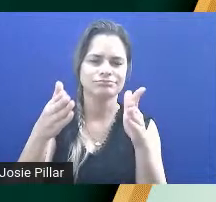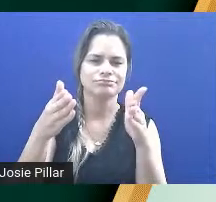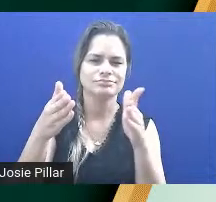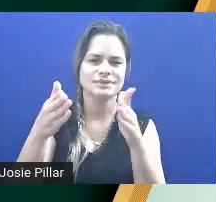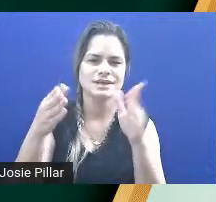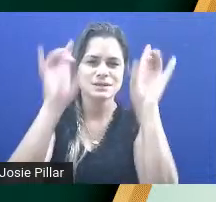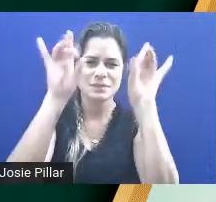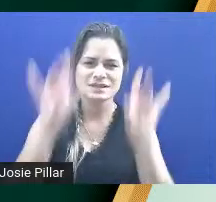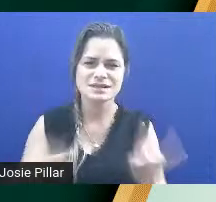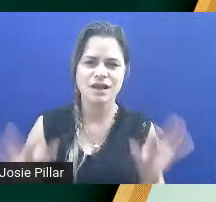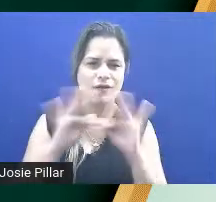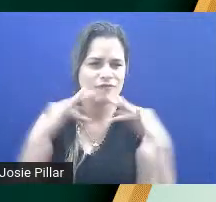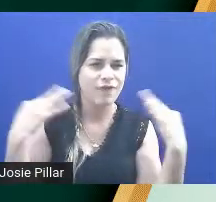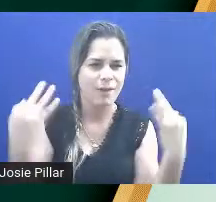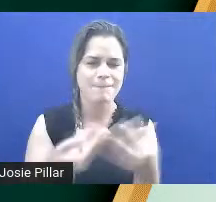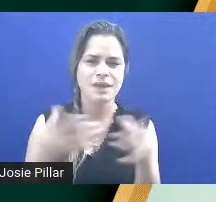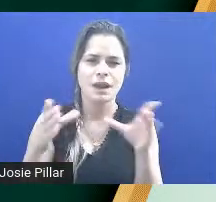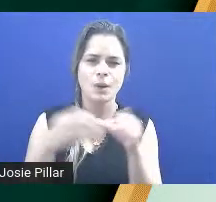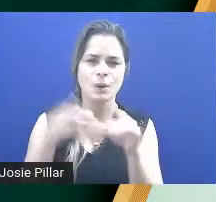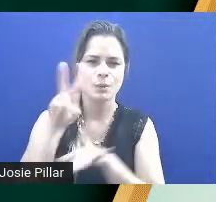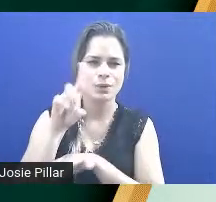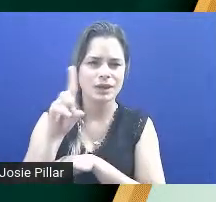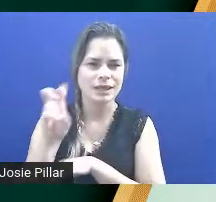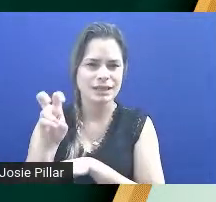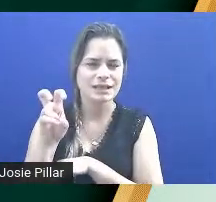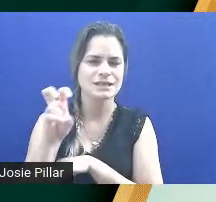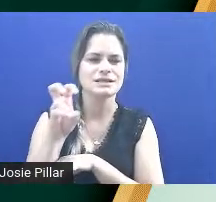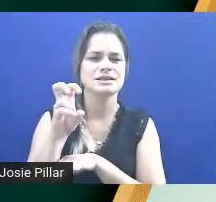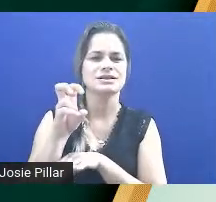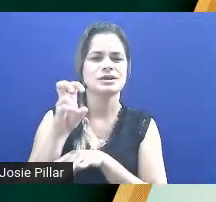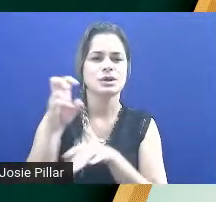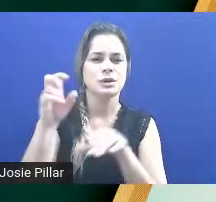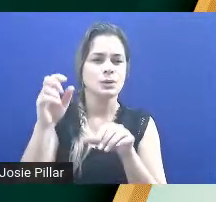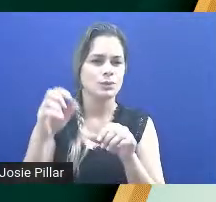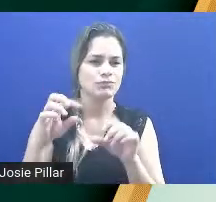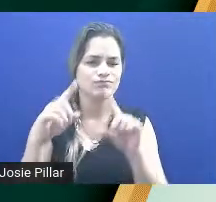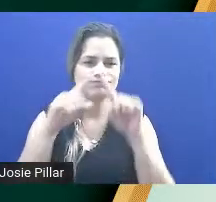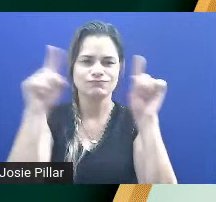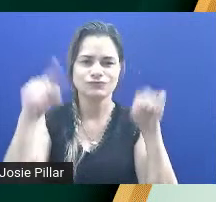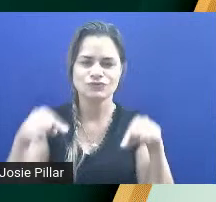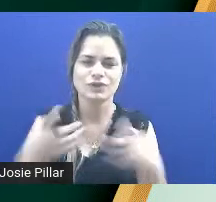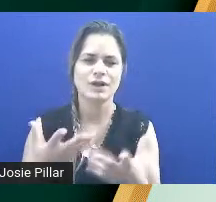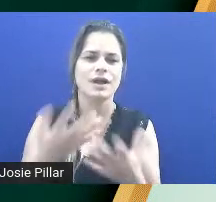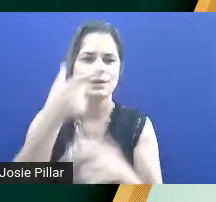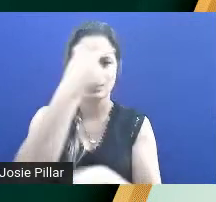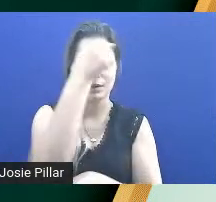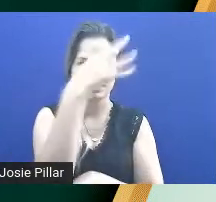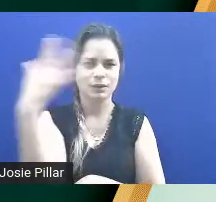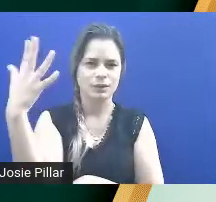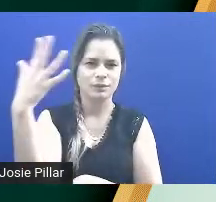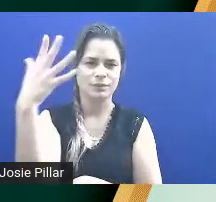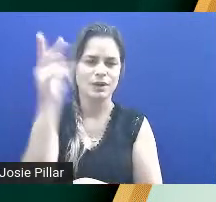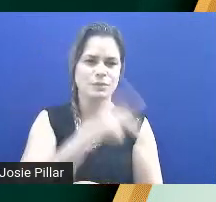Turma 15 e a todo o corpo docente da Unipampa. Vou ser sempre muito grata. Obrigada.